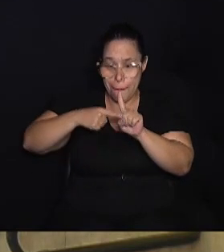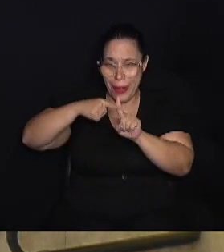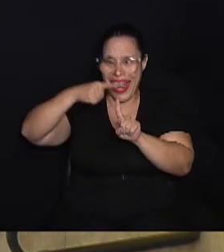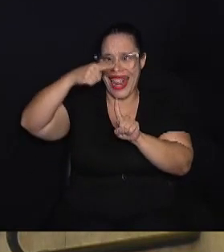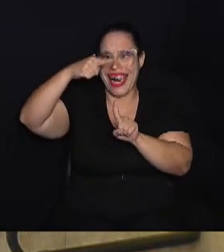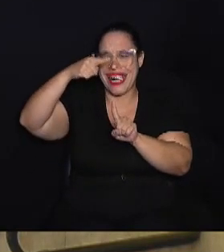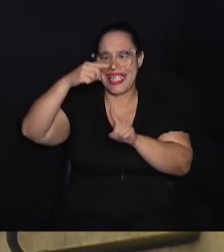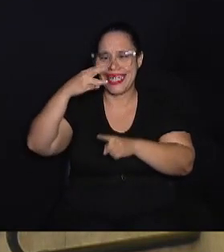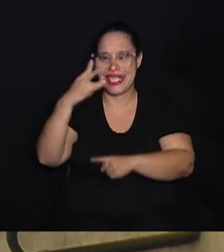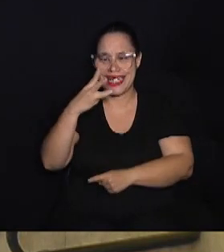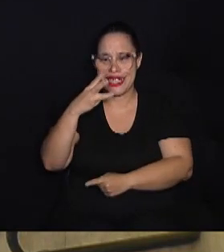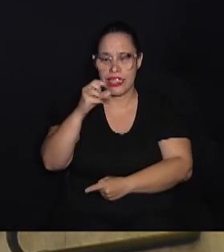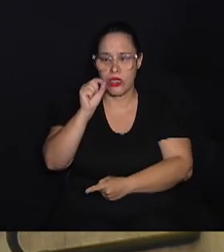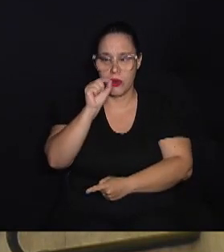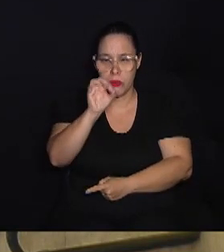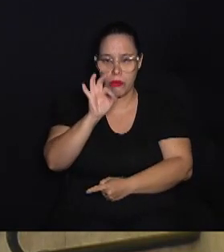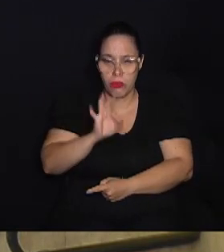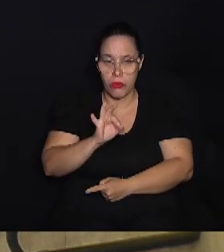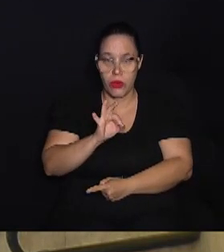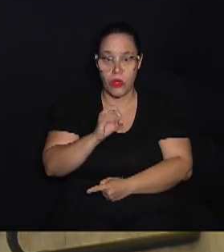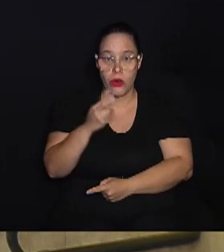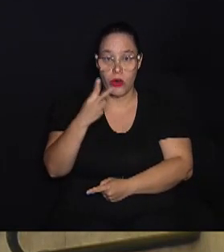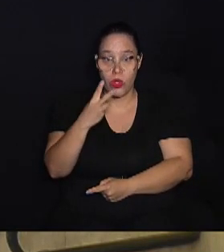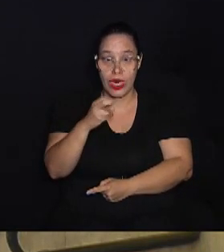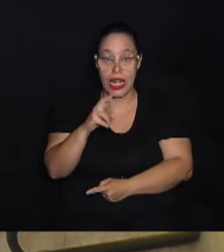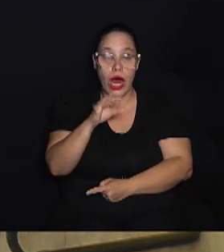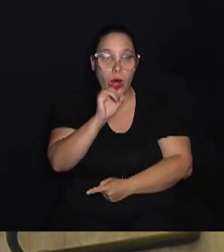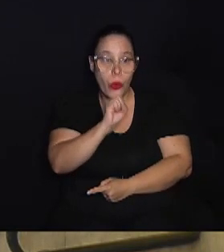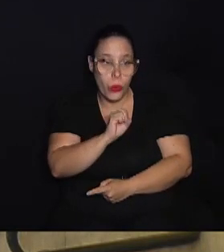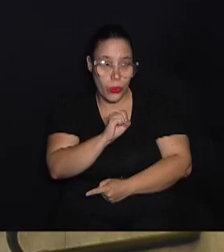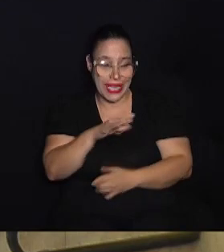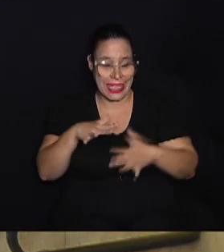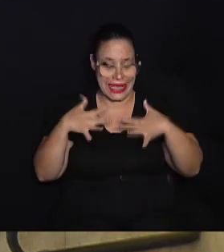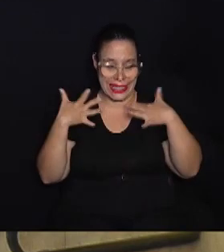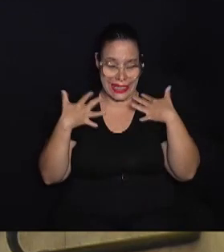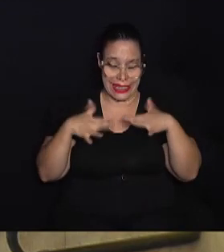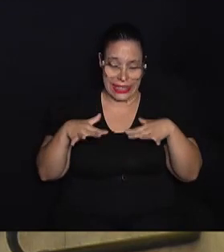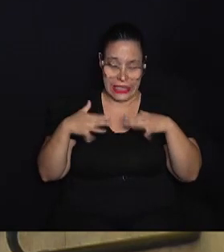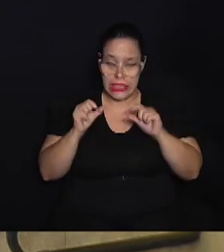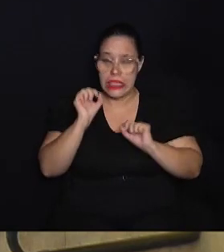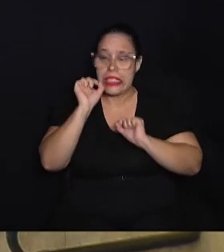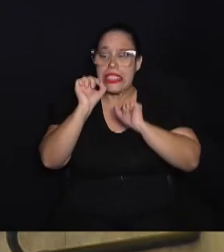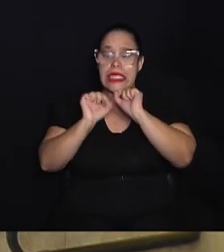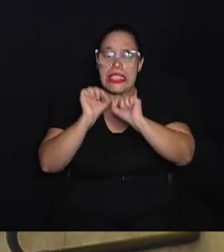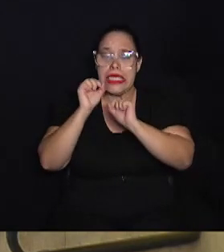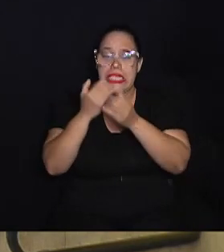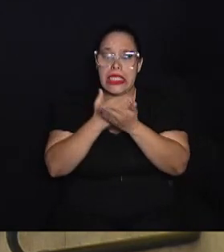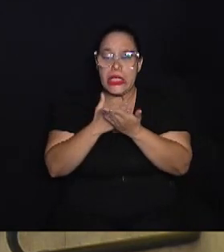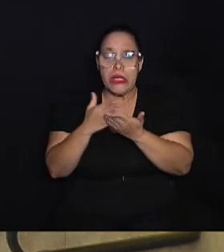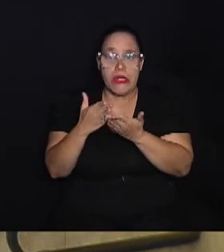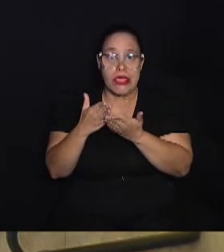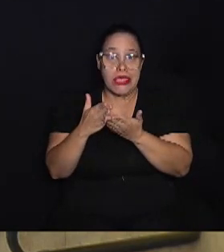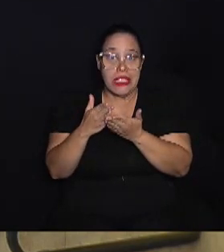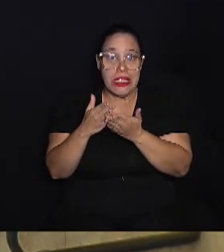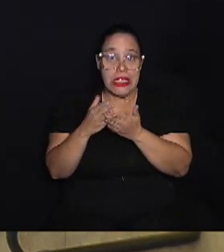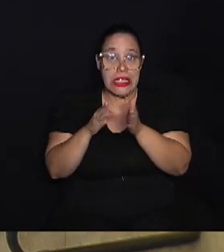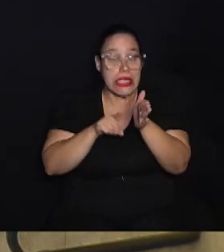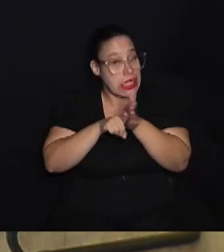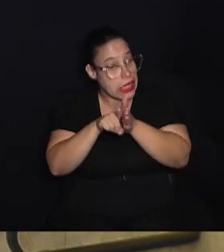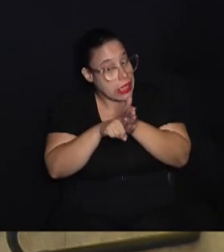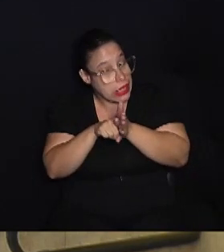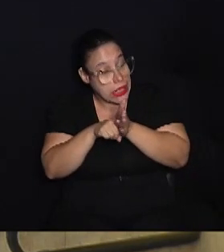de 3,2 graus. Eu queria saber quem que quer começar a falar sobre esse estudo,